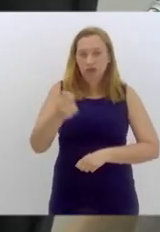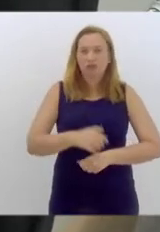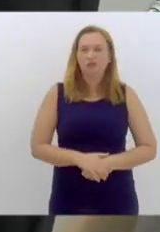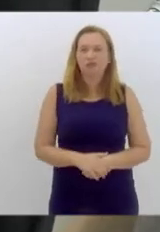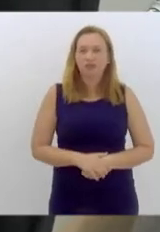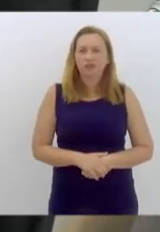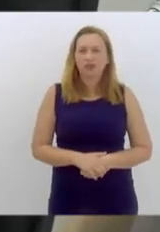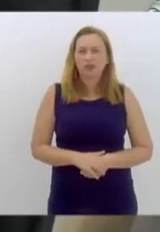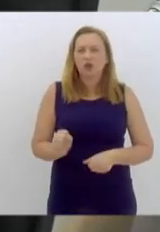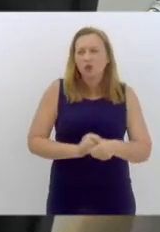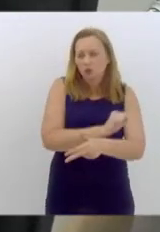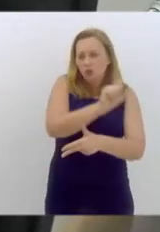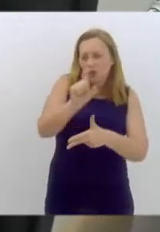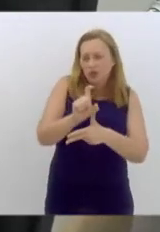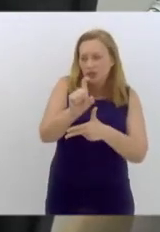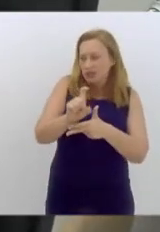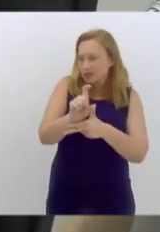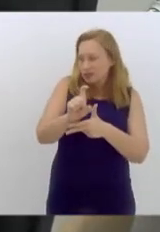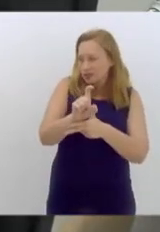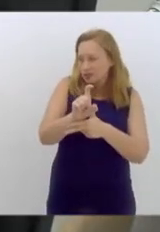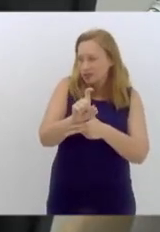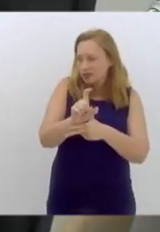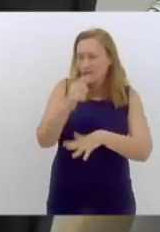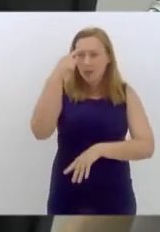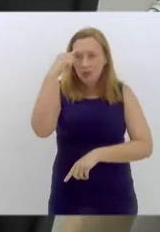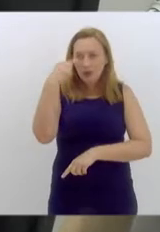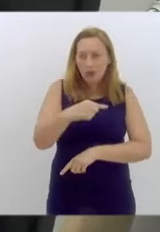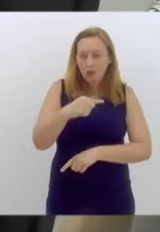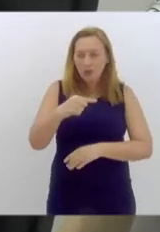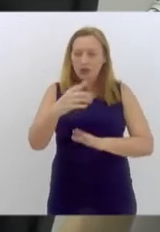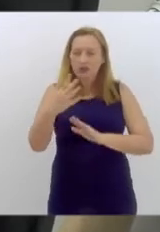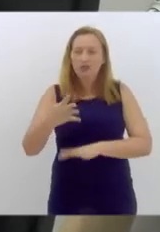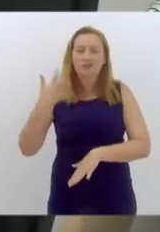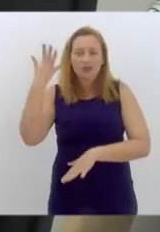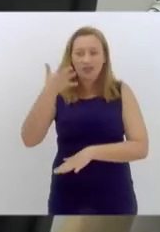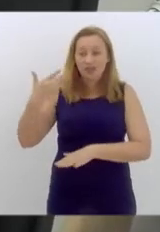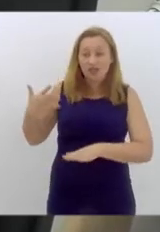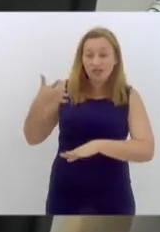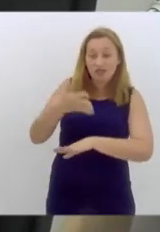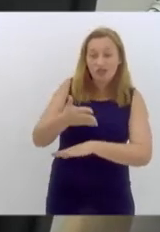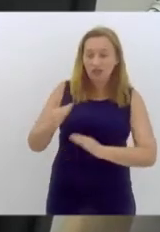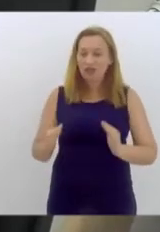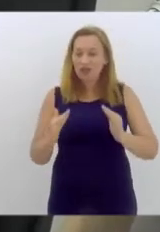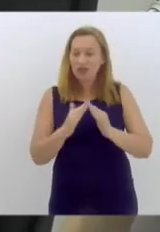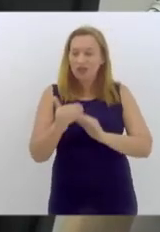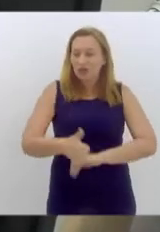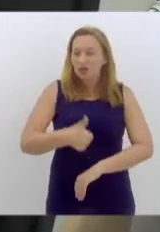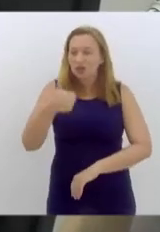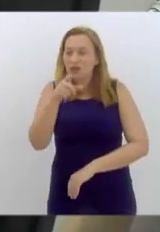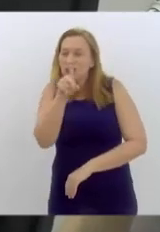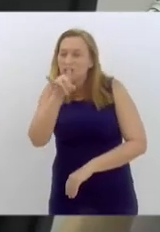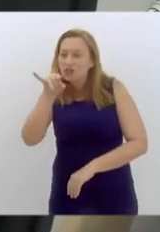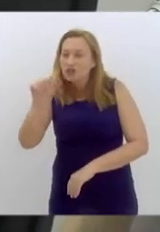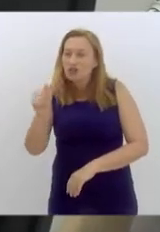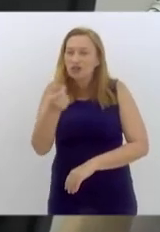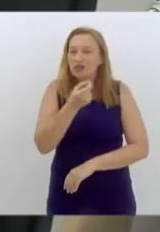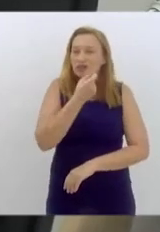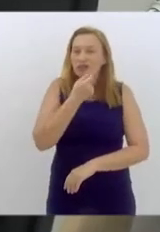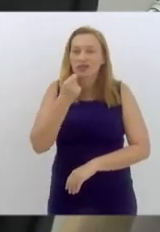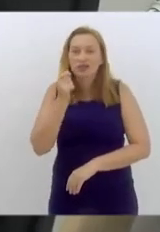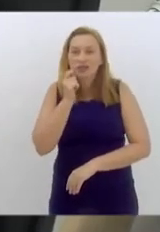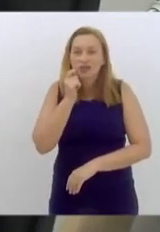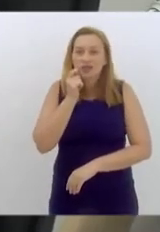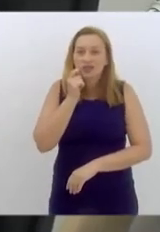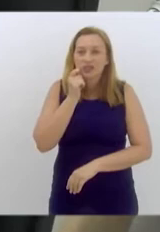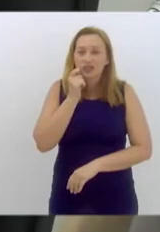O Poder Executivo mandou essa mensagem e chegou na casa nos primeiros dias de setembro, em